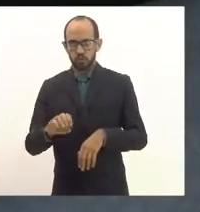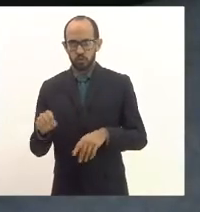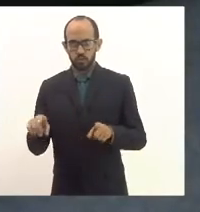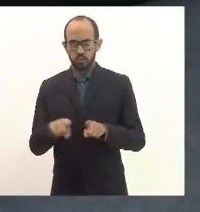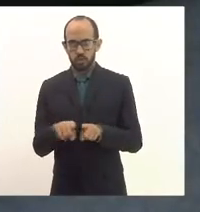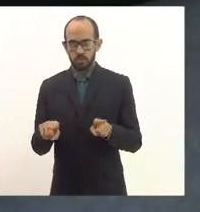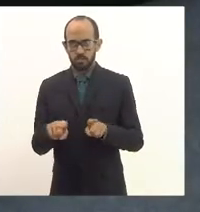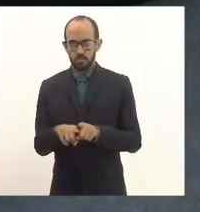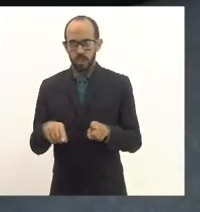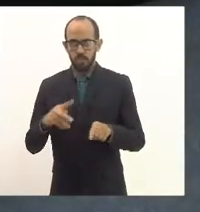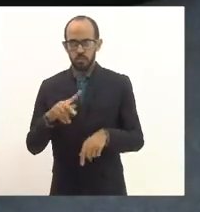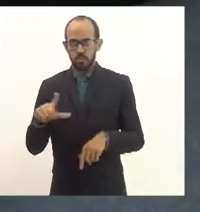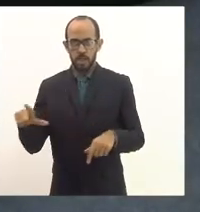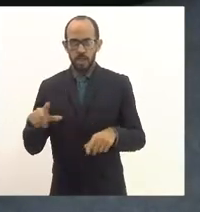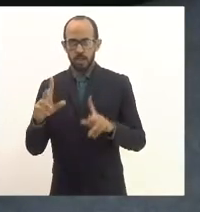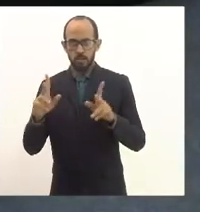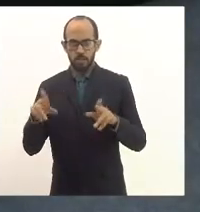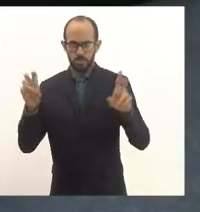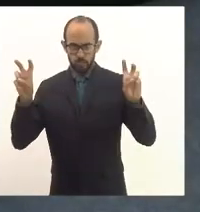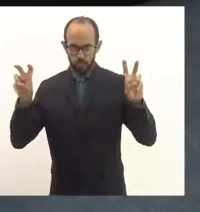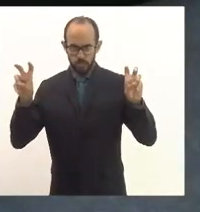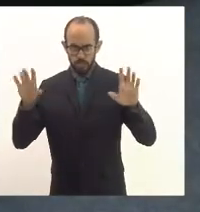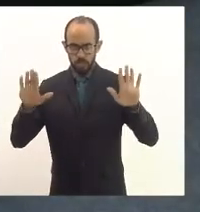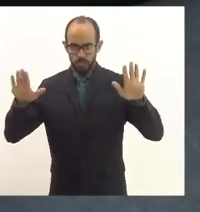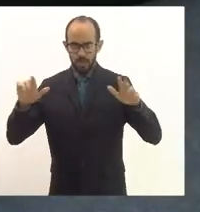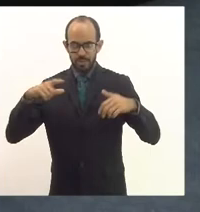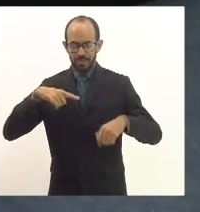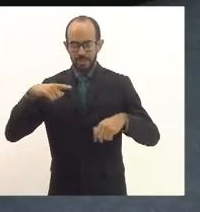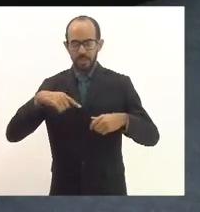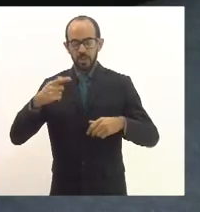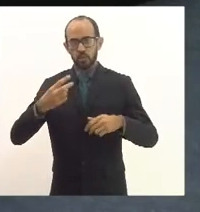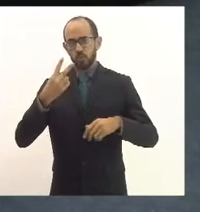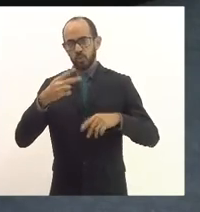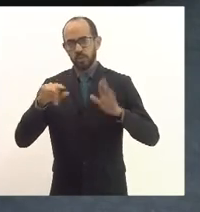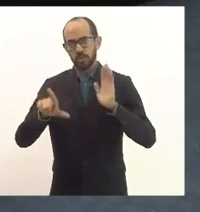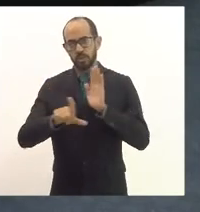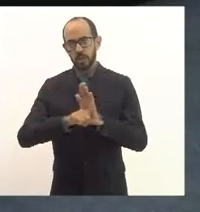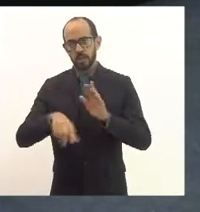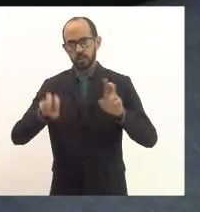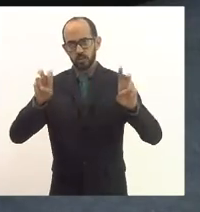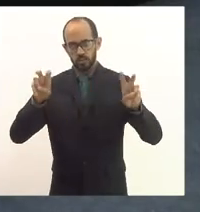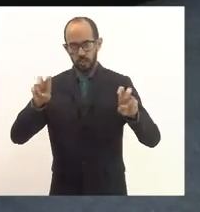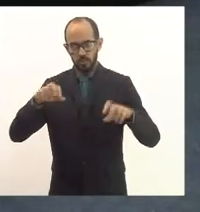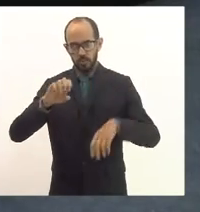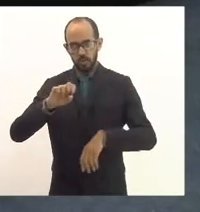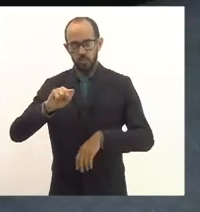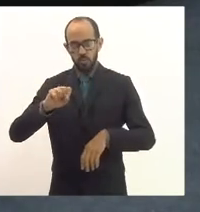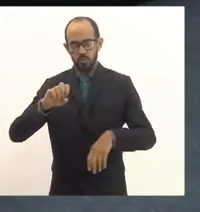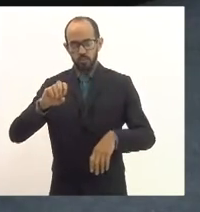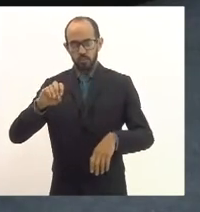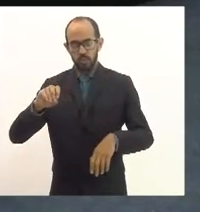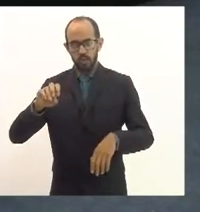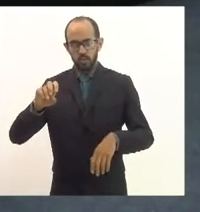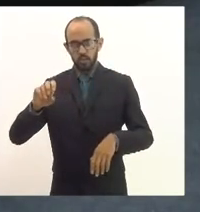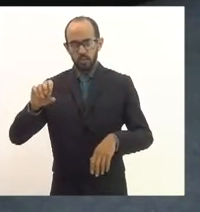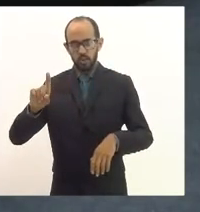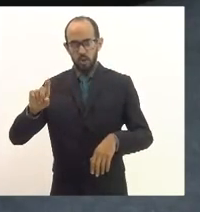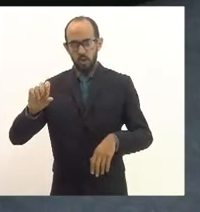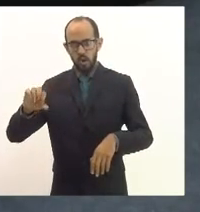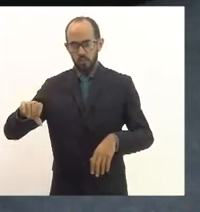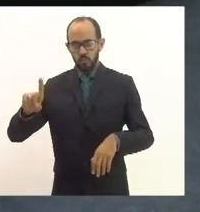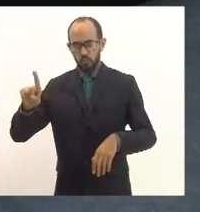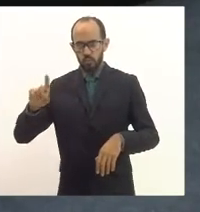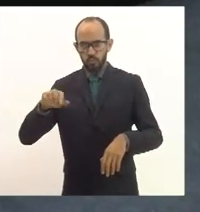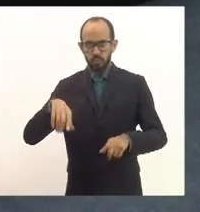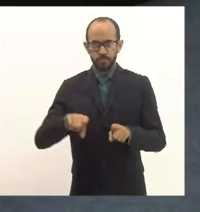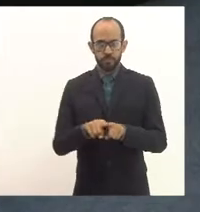mesmo tema. Só que existem já duas leis que tratam do tema, a Lei 8091, de agosto de 18, e a